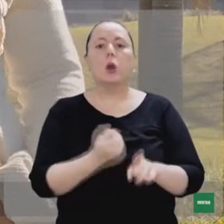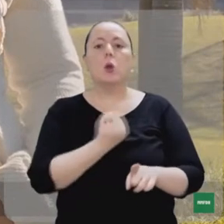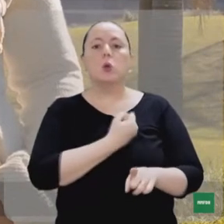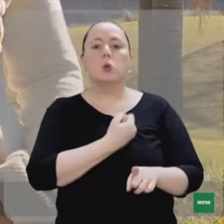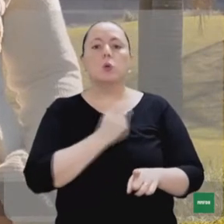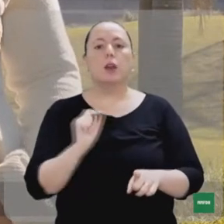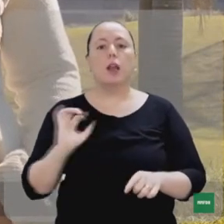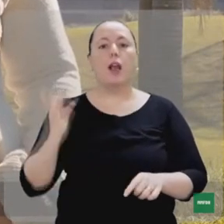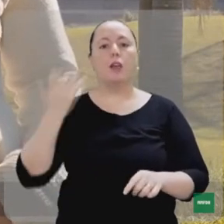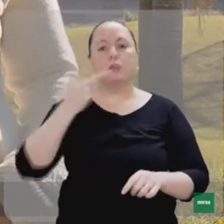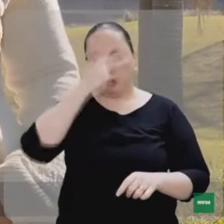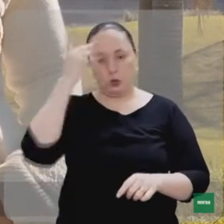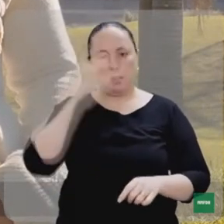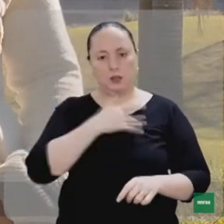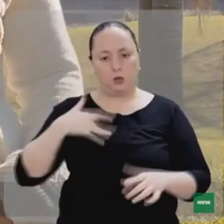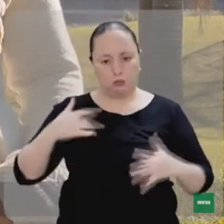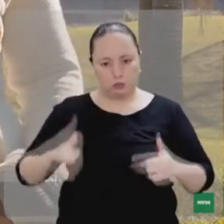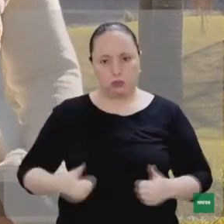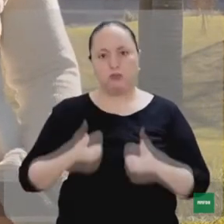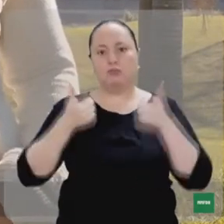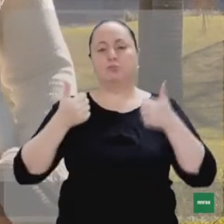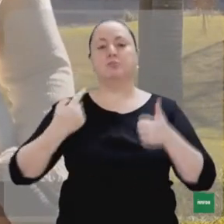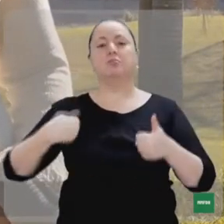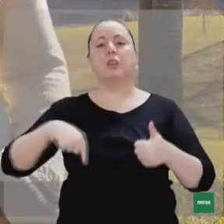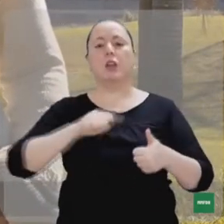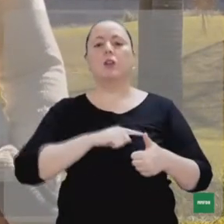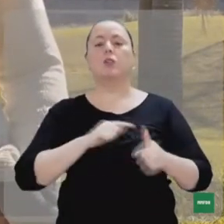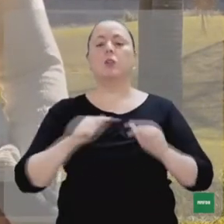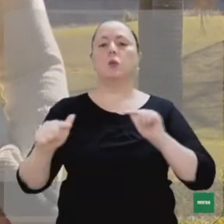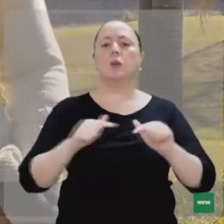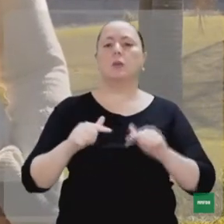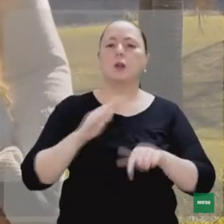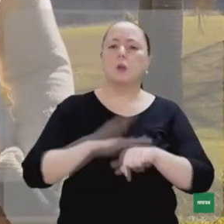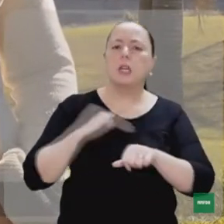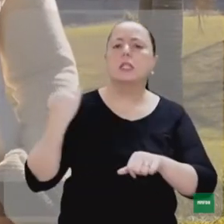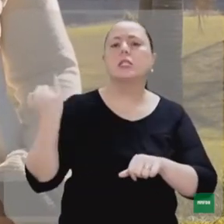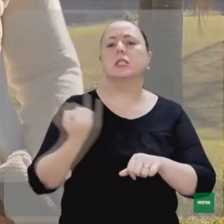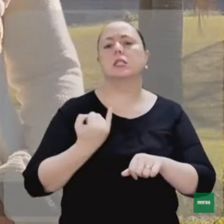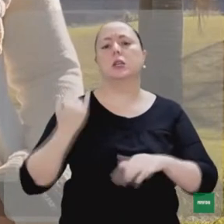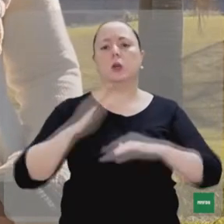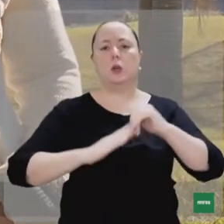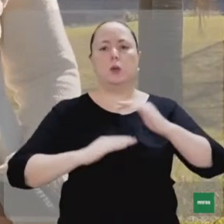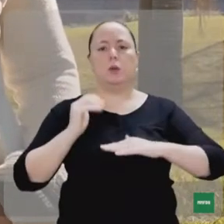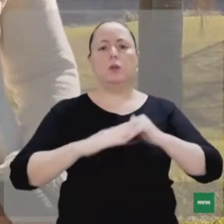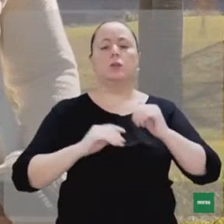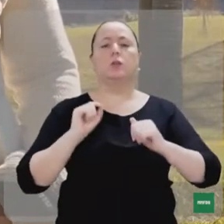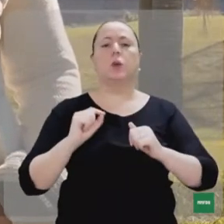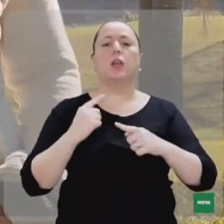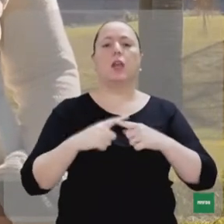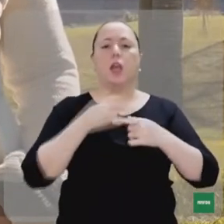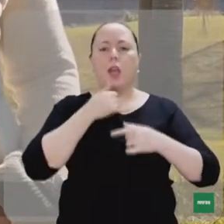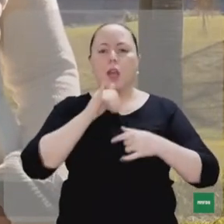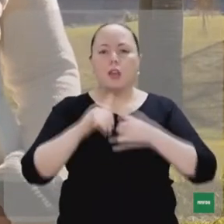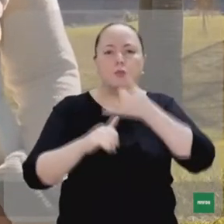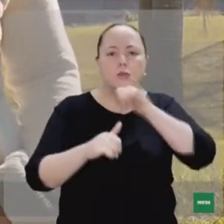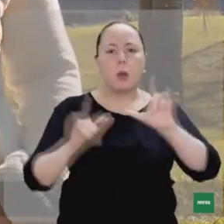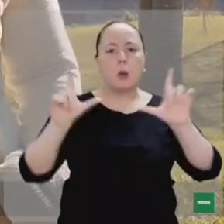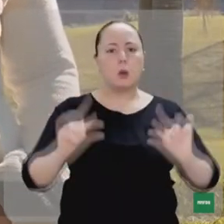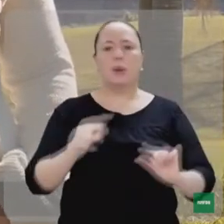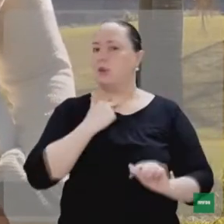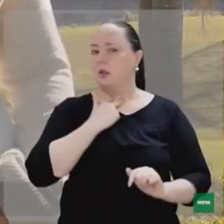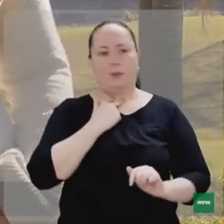de casos recuperados. Somos uma atividade essencial, a produção de energia não pode